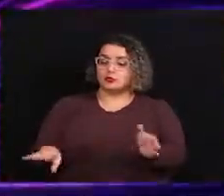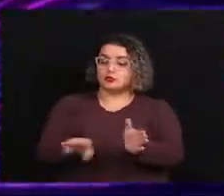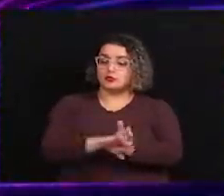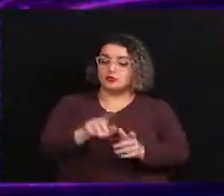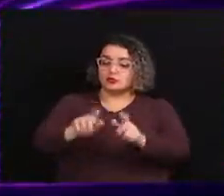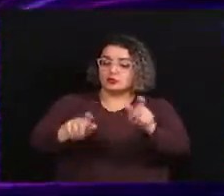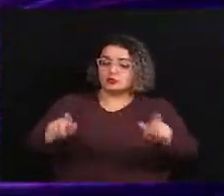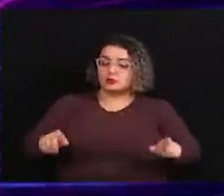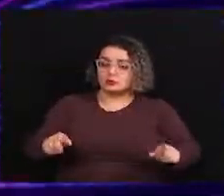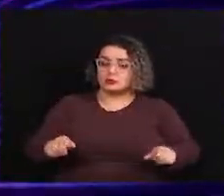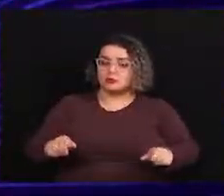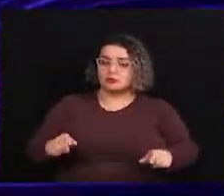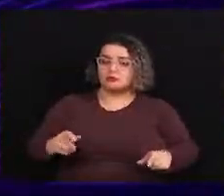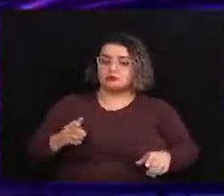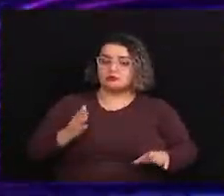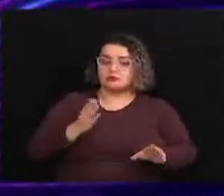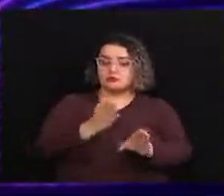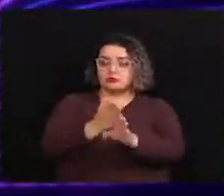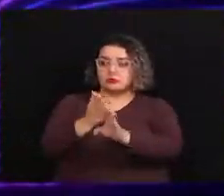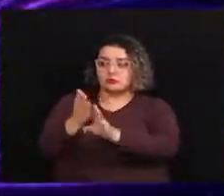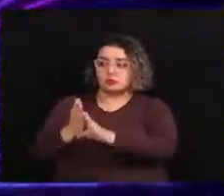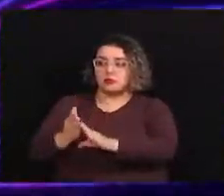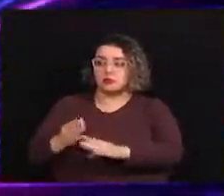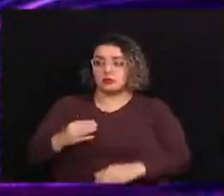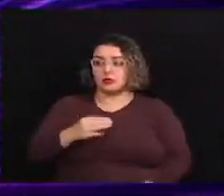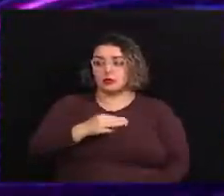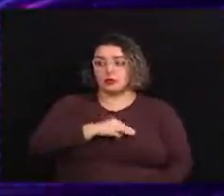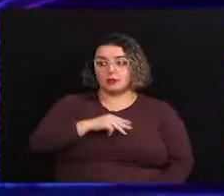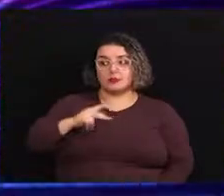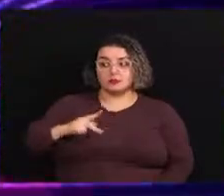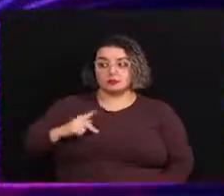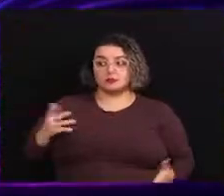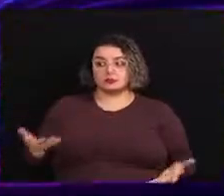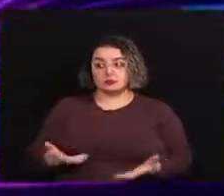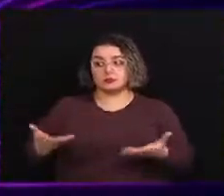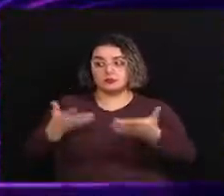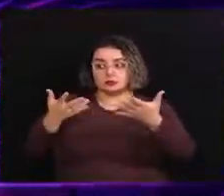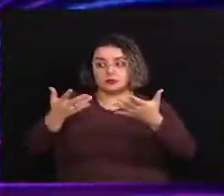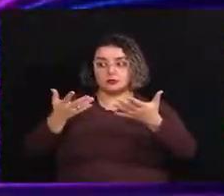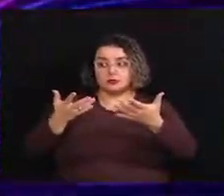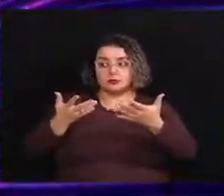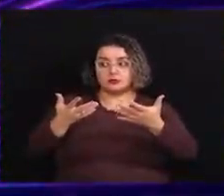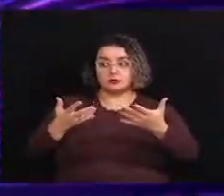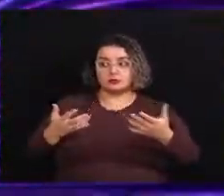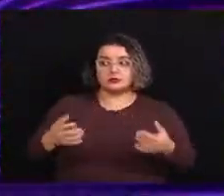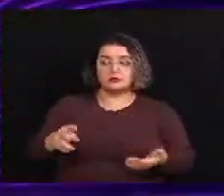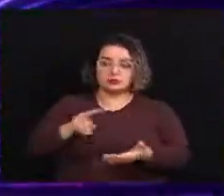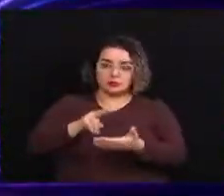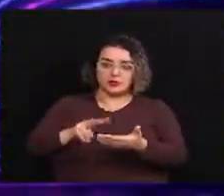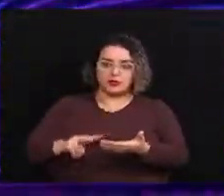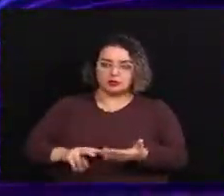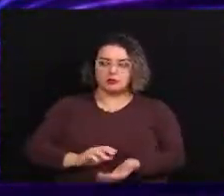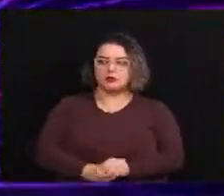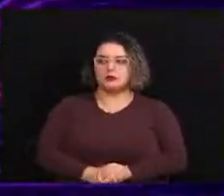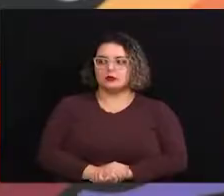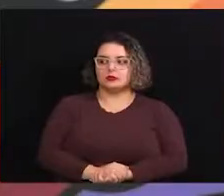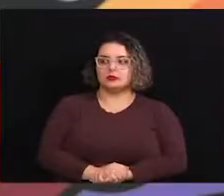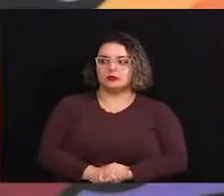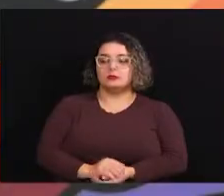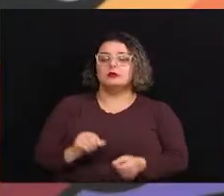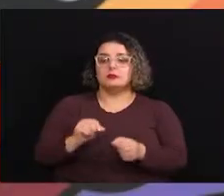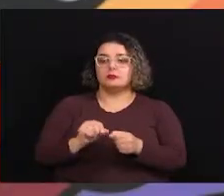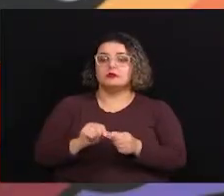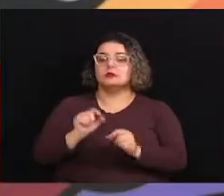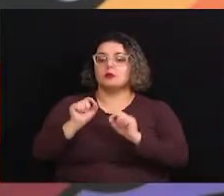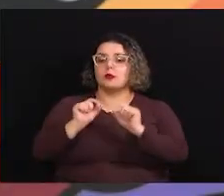no maior número de pessoas, que a intenção do Ministério da Cultura é para incentivar a cultura, incentivar a leitura mesmo.